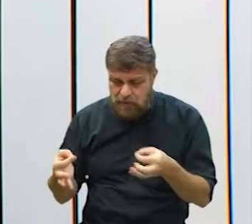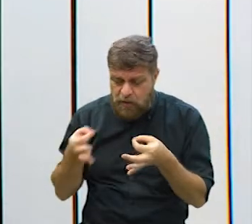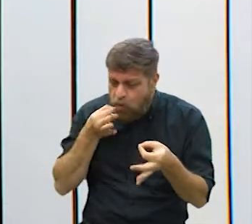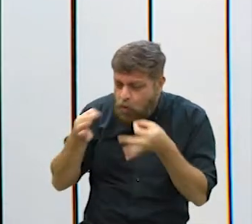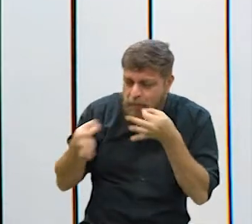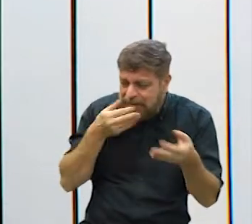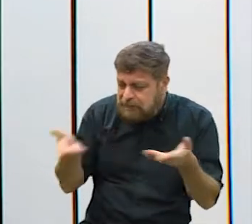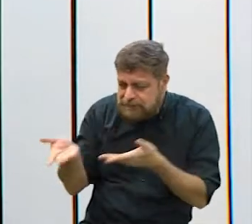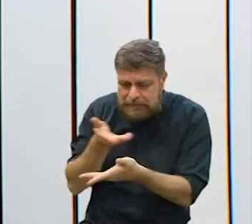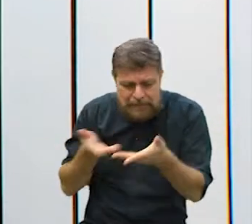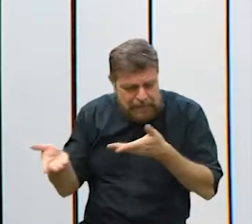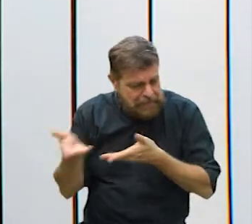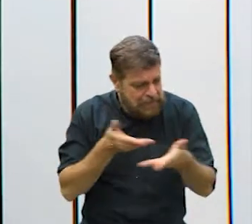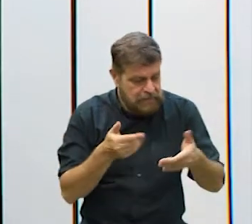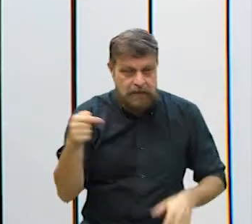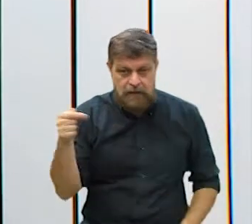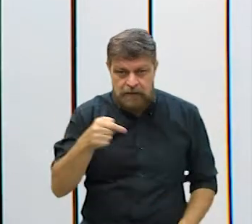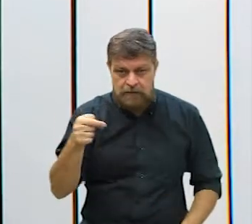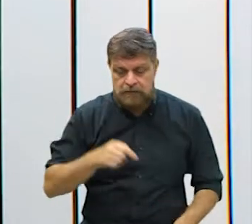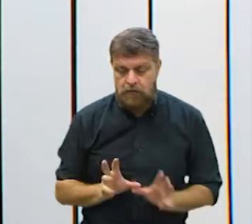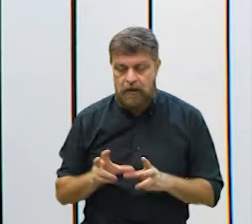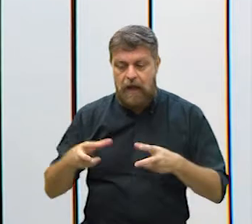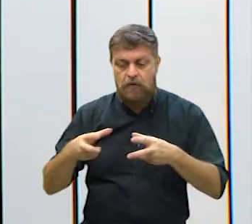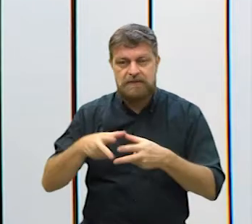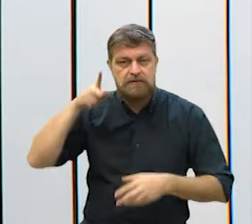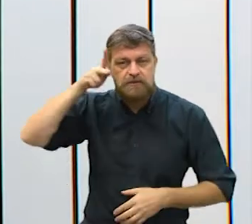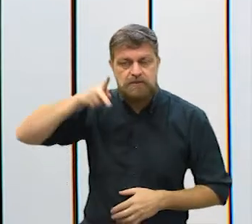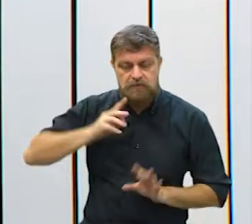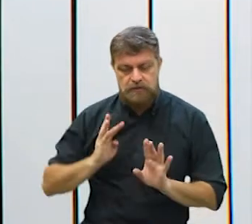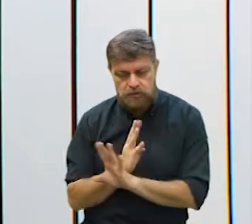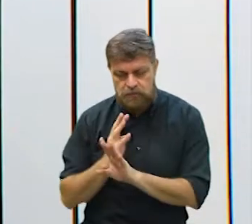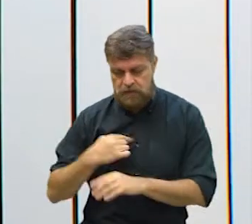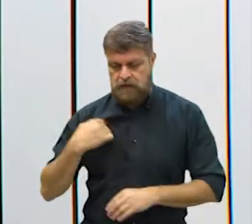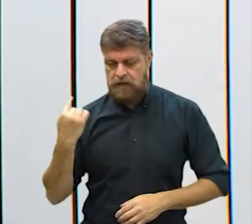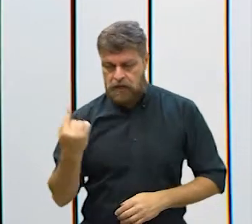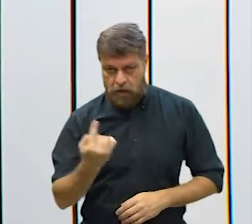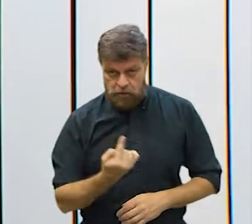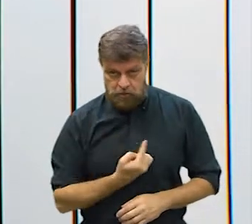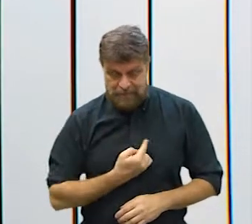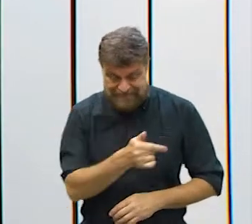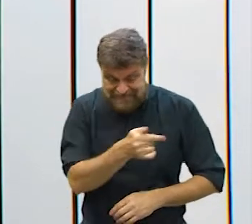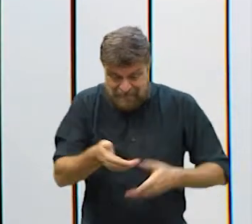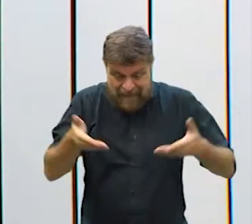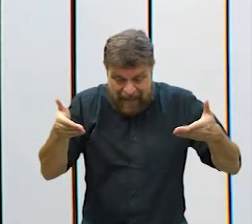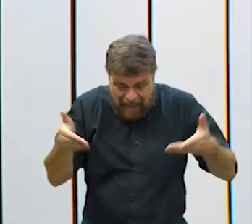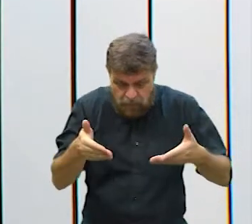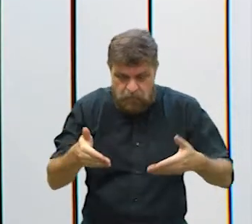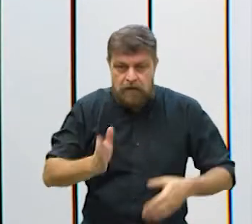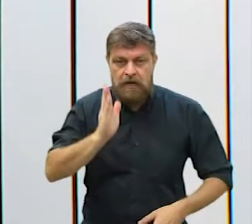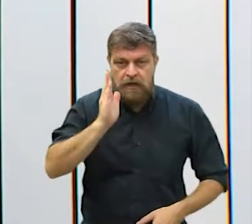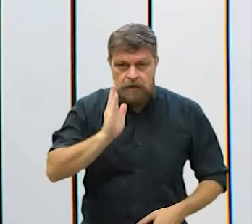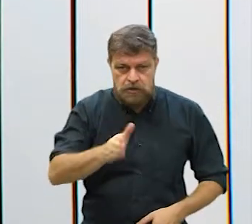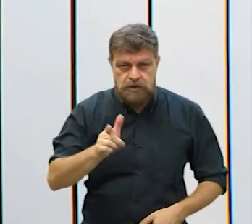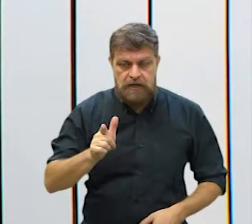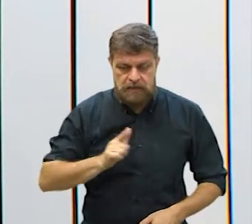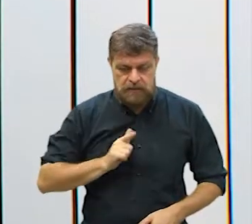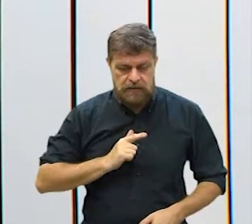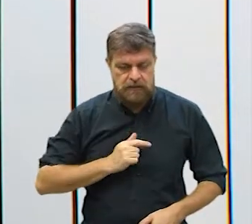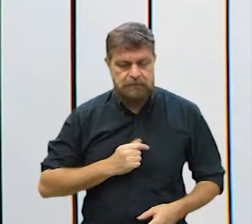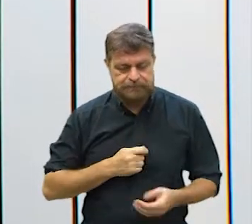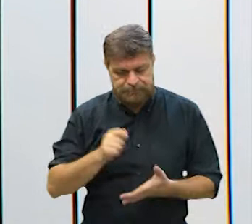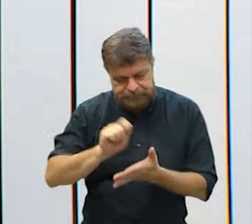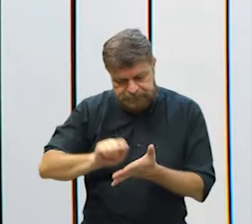né? Então, ele está em tramitação, a política urbana, a comissão, essa semana já recebe